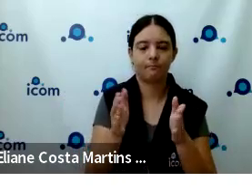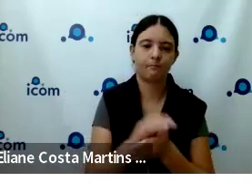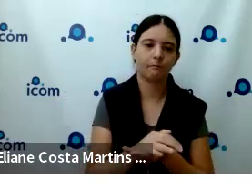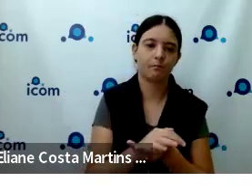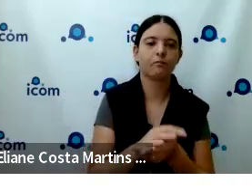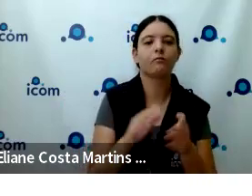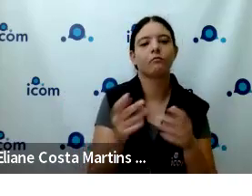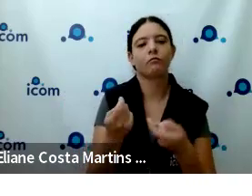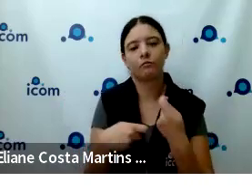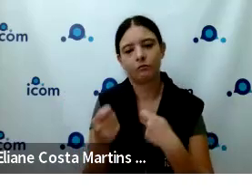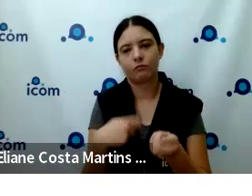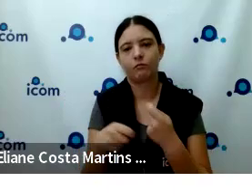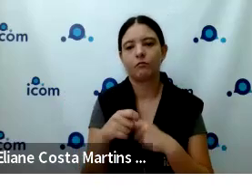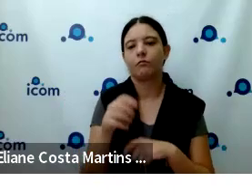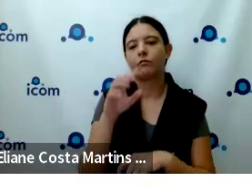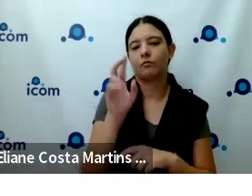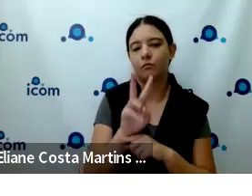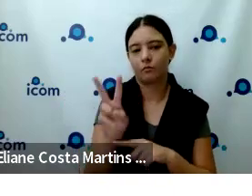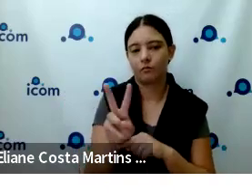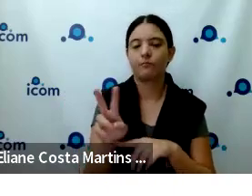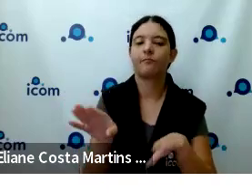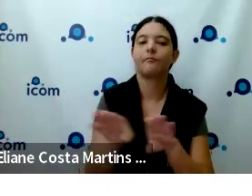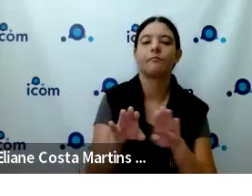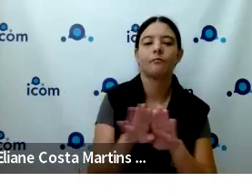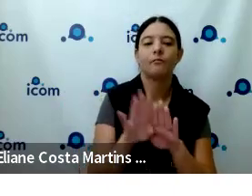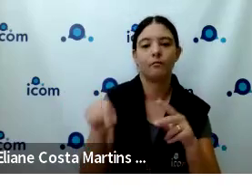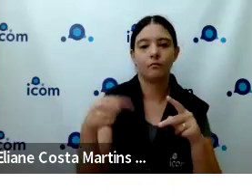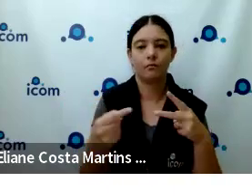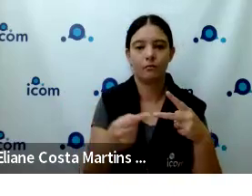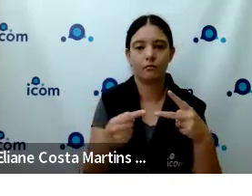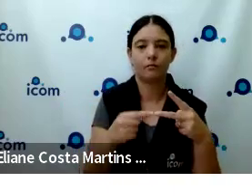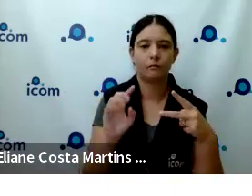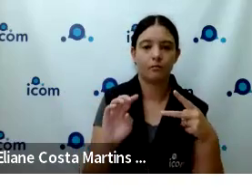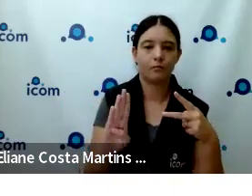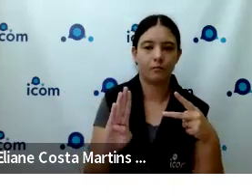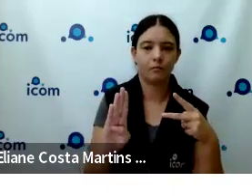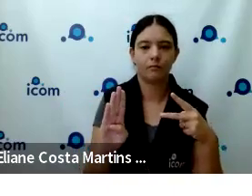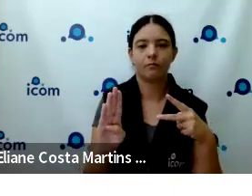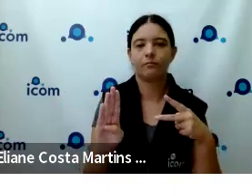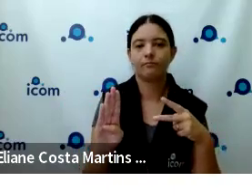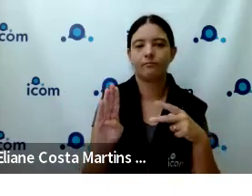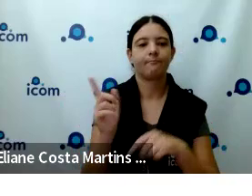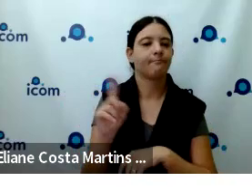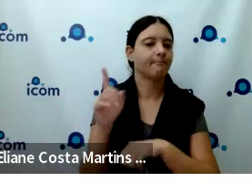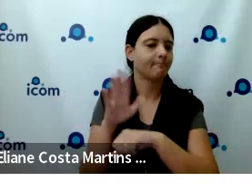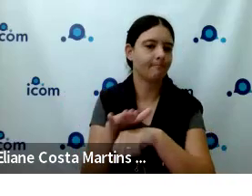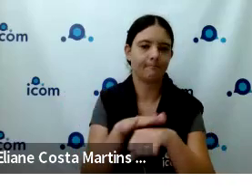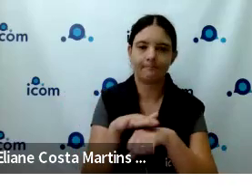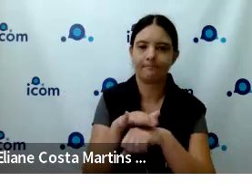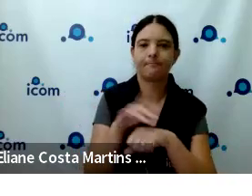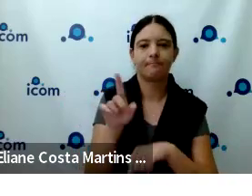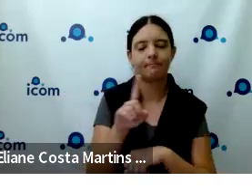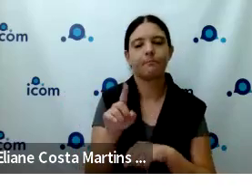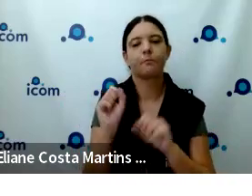da administração fiscal e, em seguida, o decreto de não aplicação, que também tem